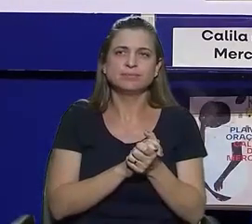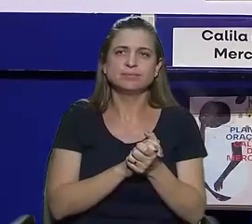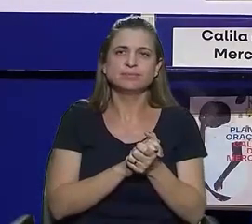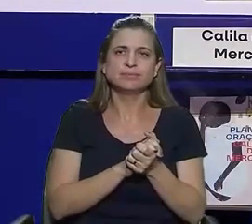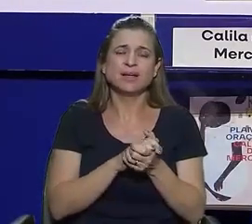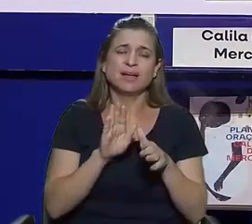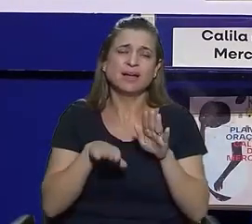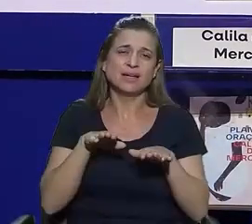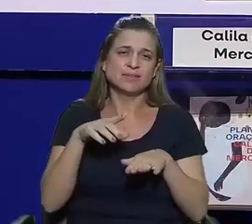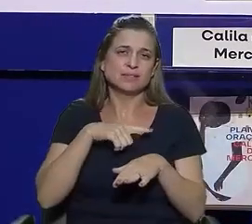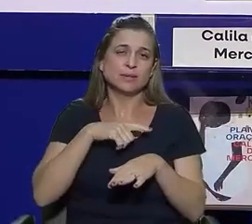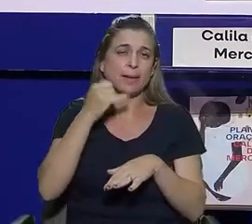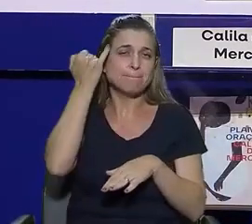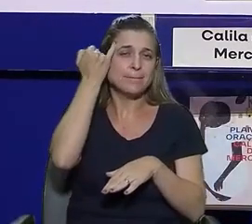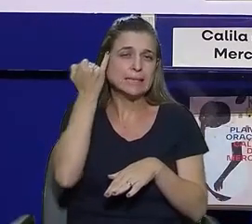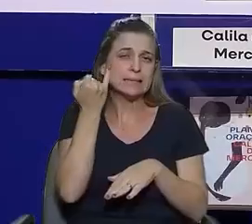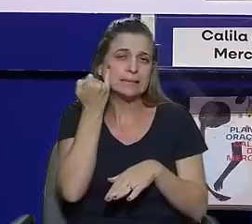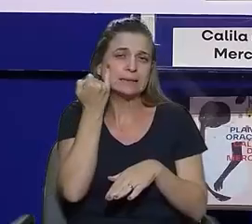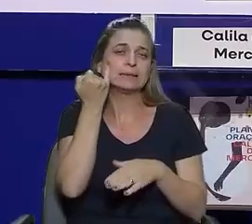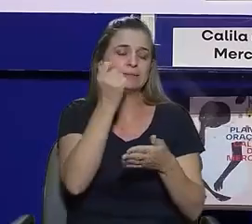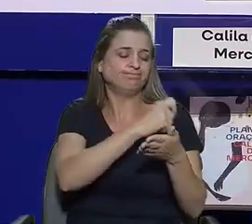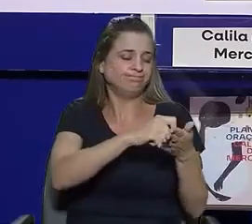uma preguiça muito grande de escrever.